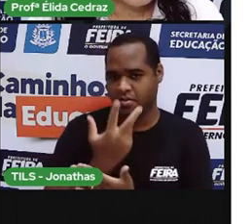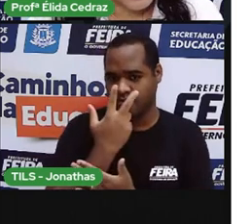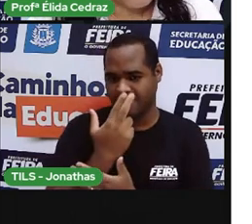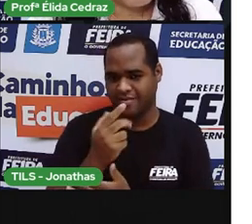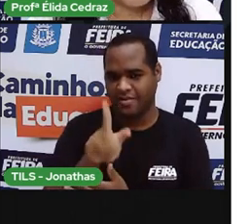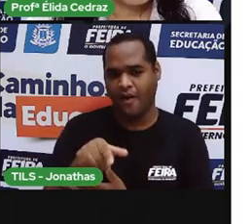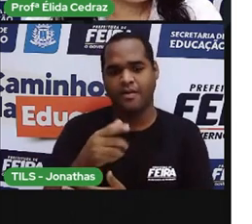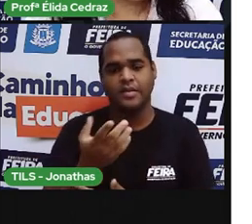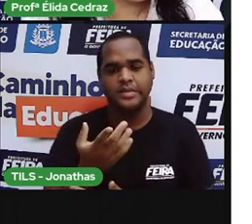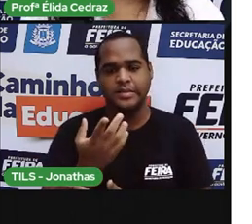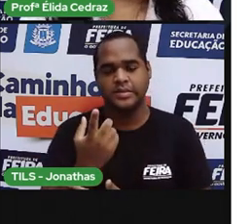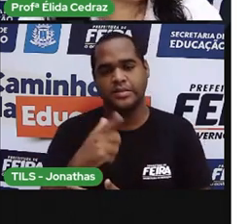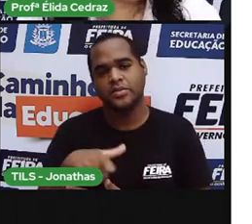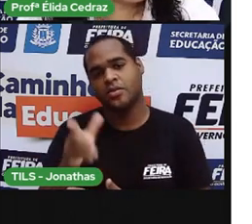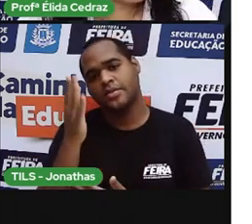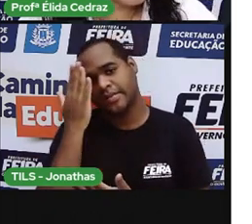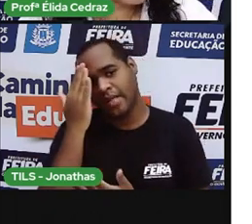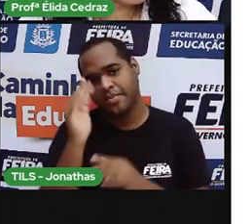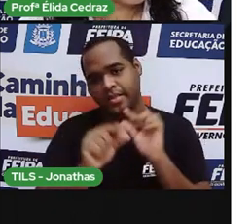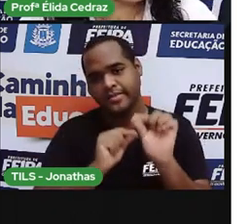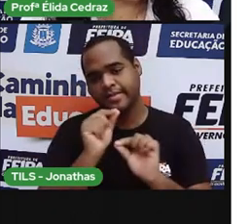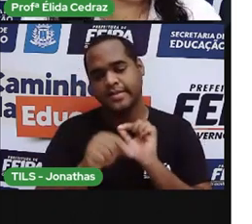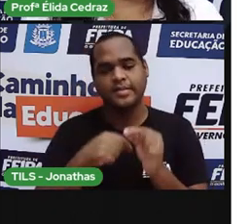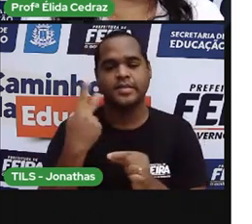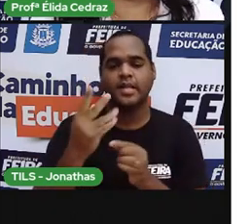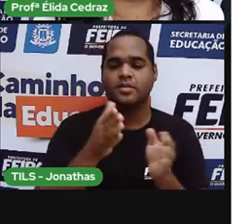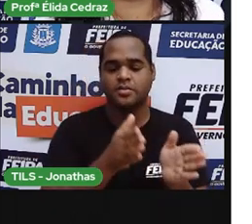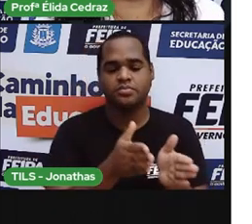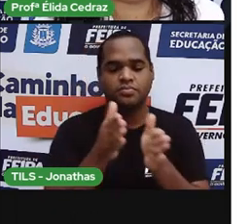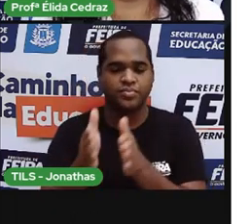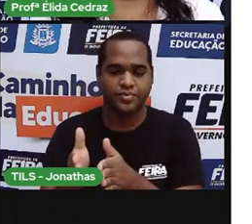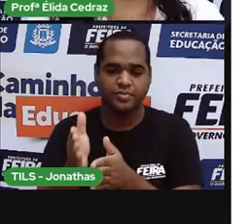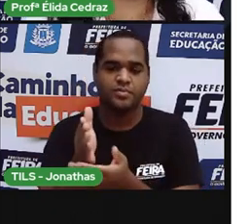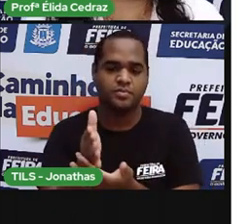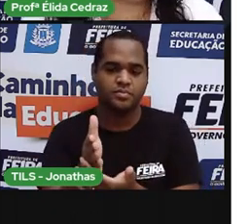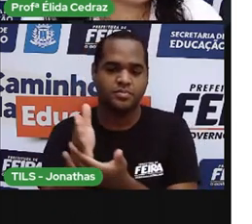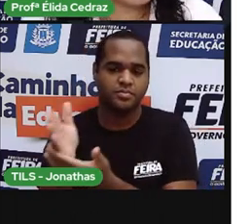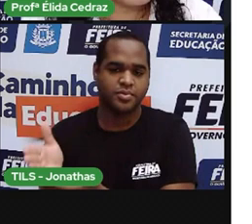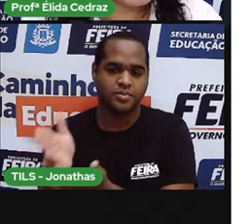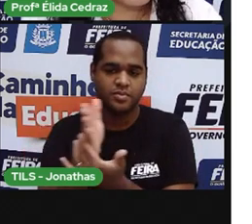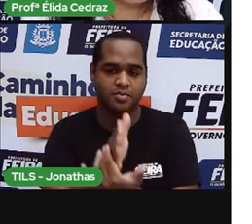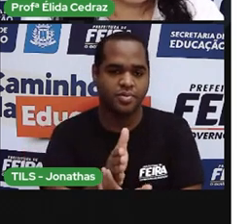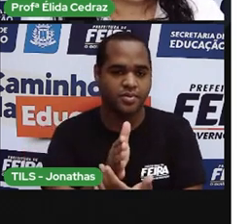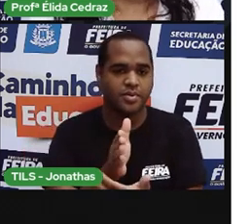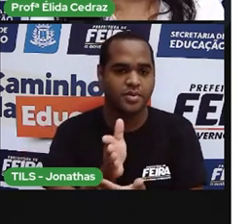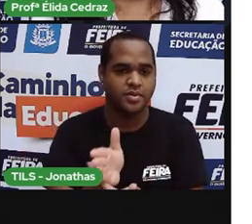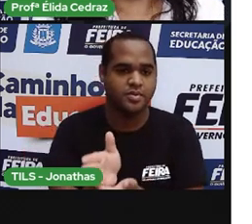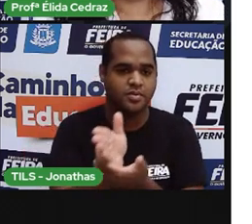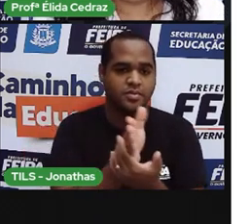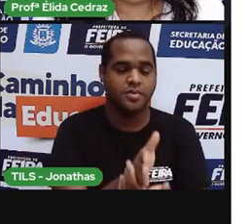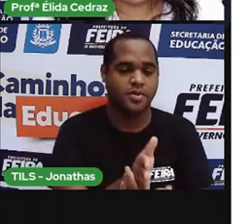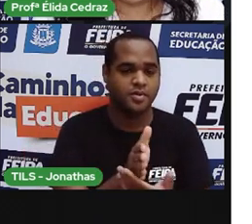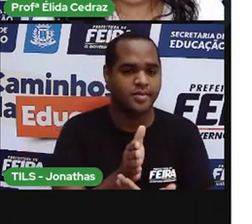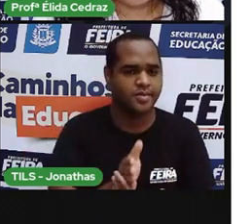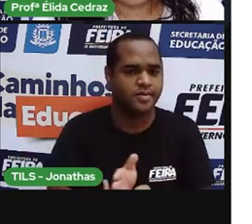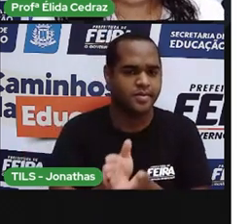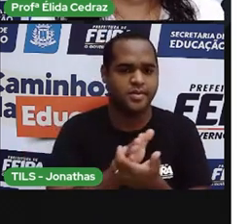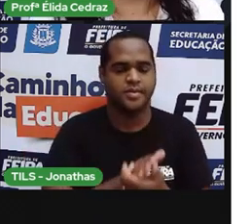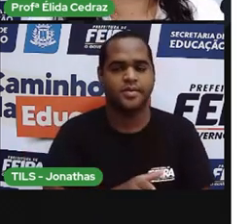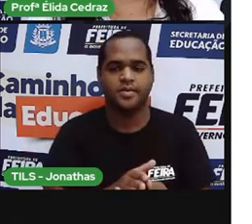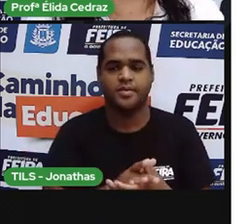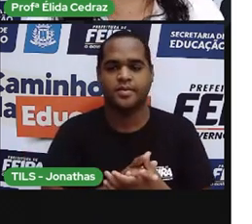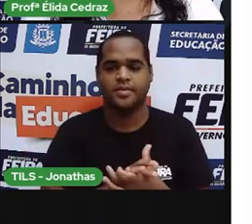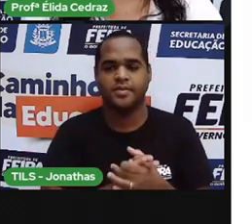não sabe a segmentação. A gente não sabe fazer a separação. E muitas das